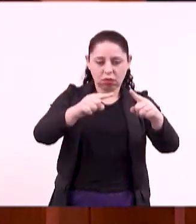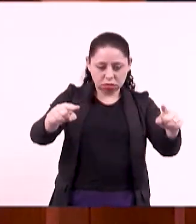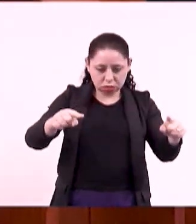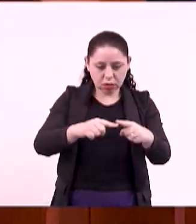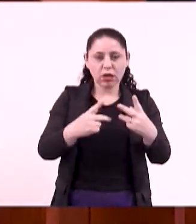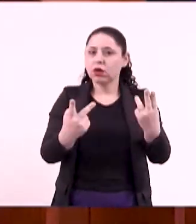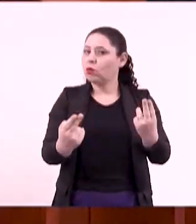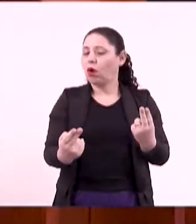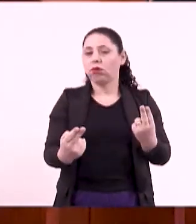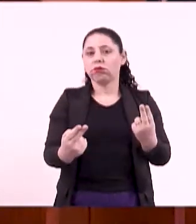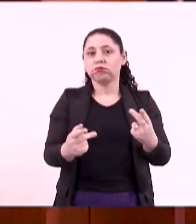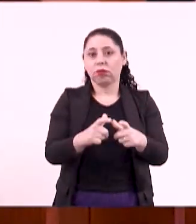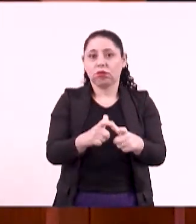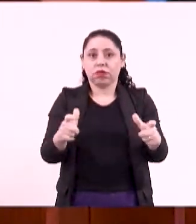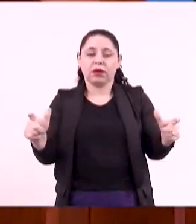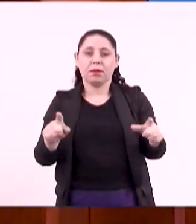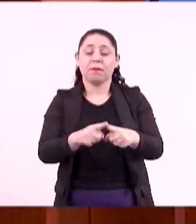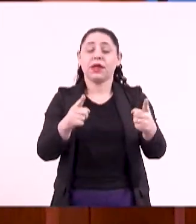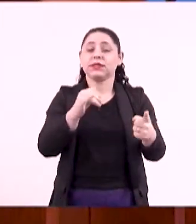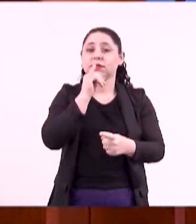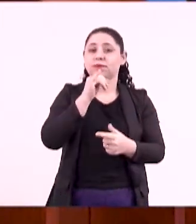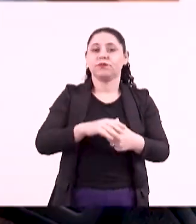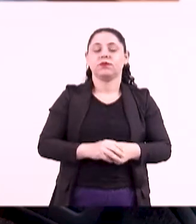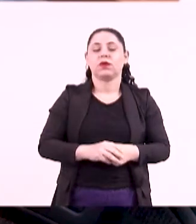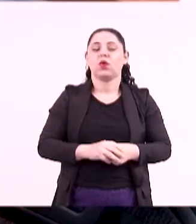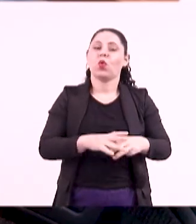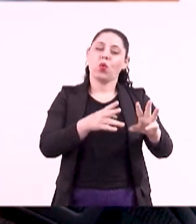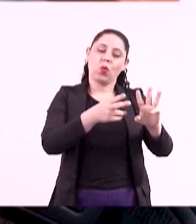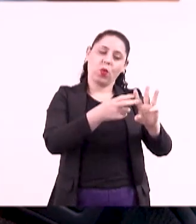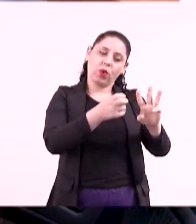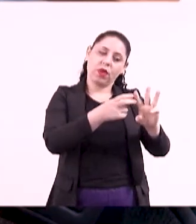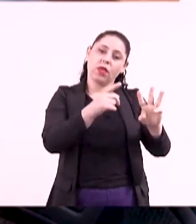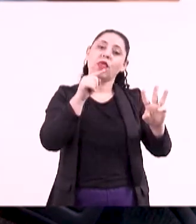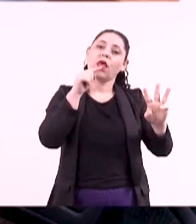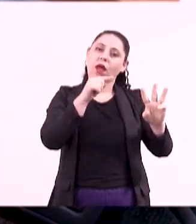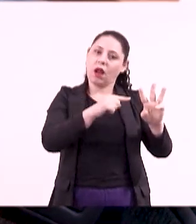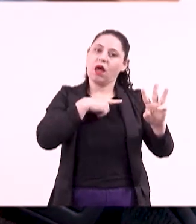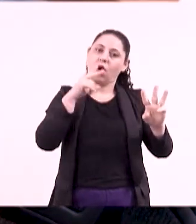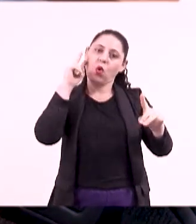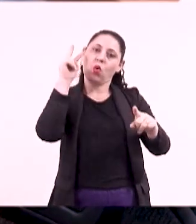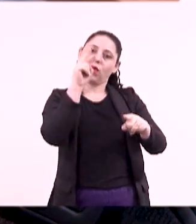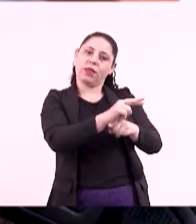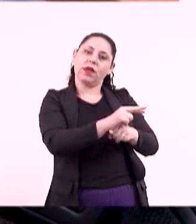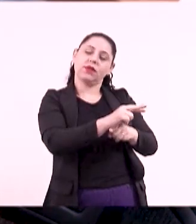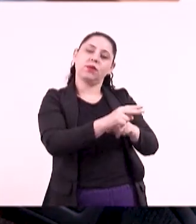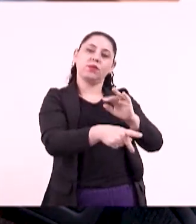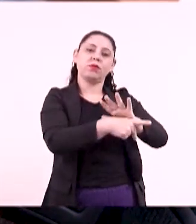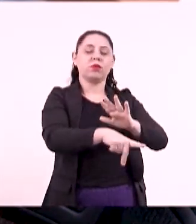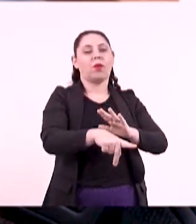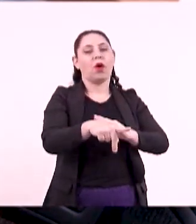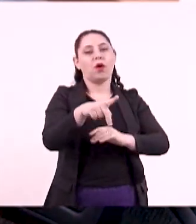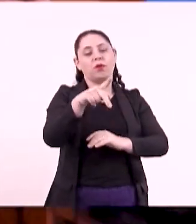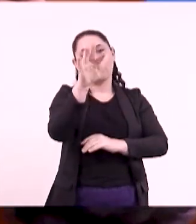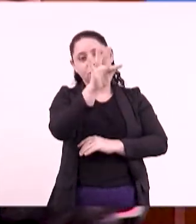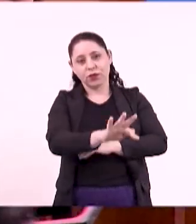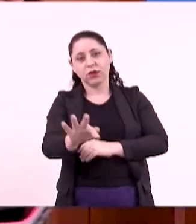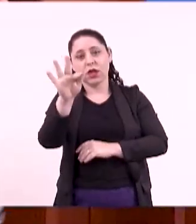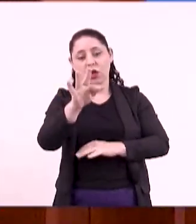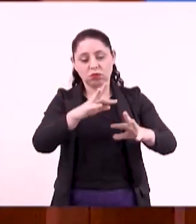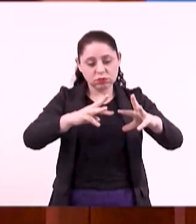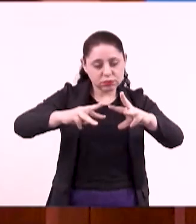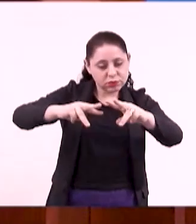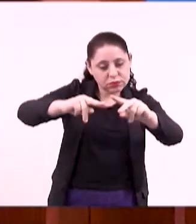mesmo. Mas os índios são tutelados pelo governo federal, e a terra que o índio